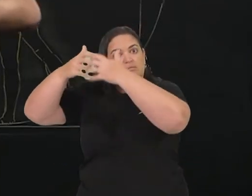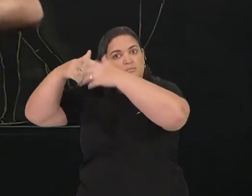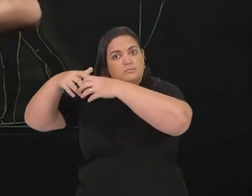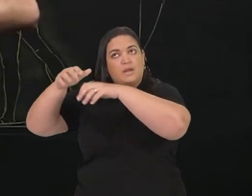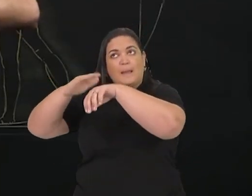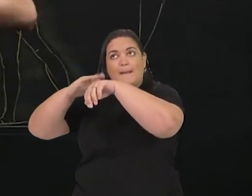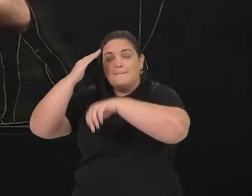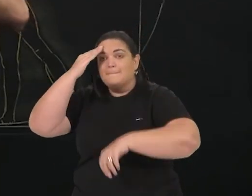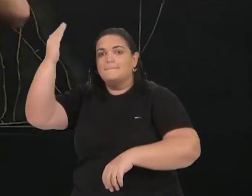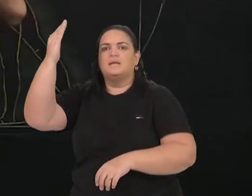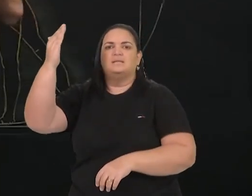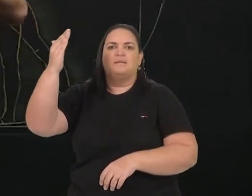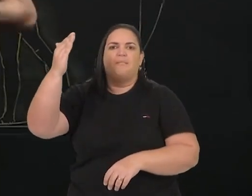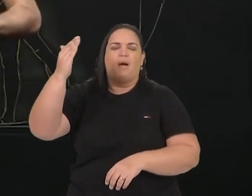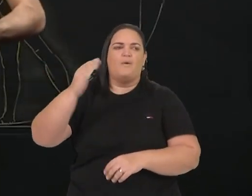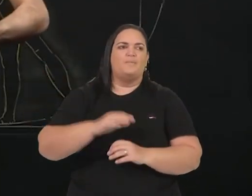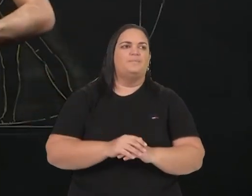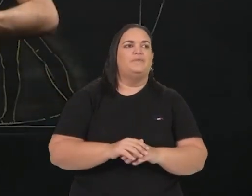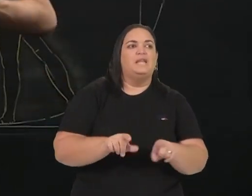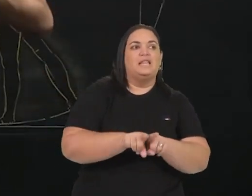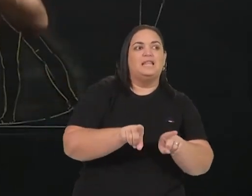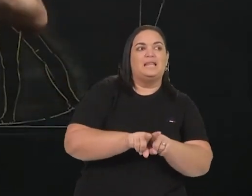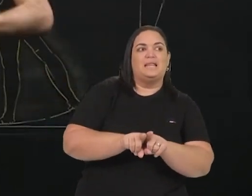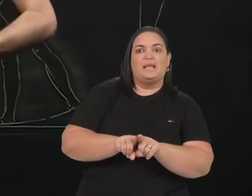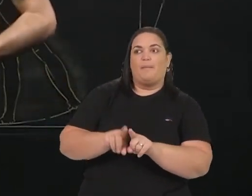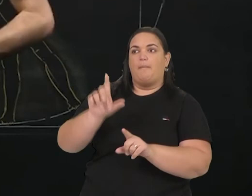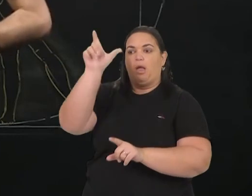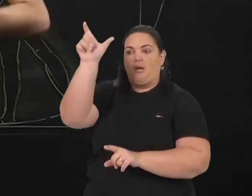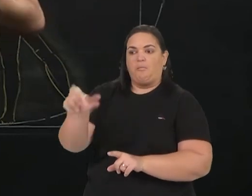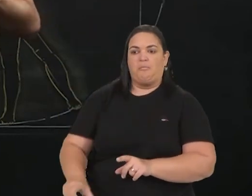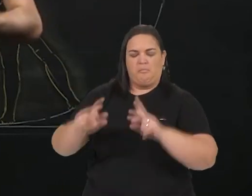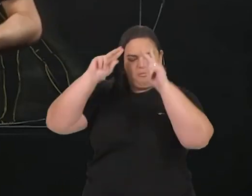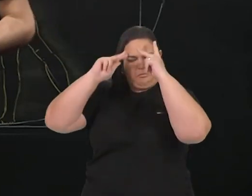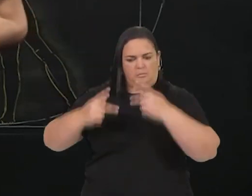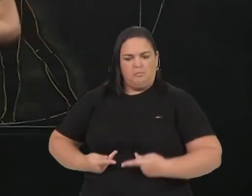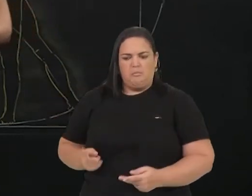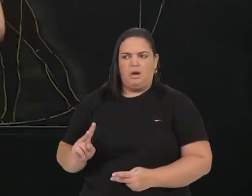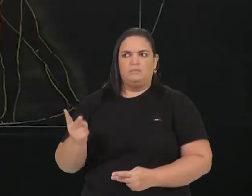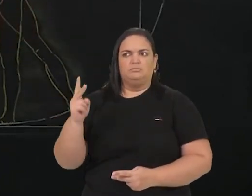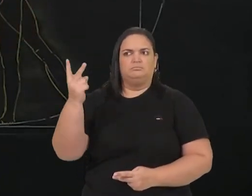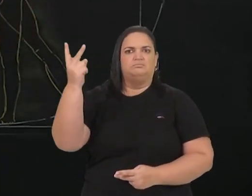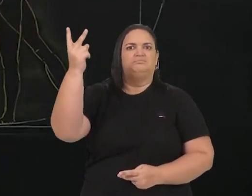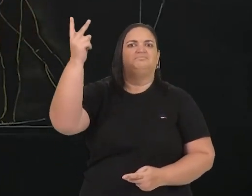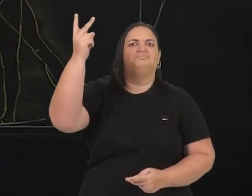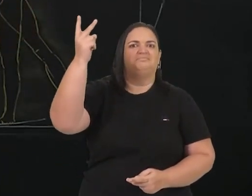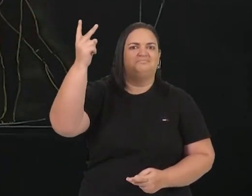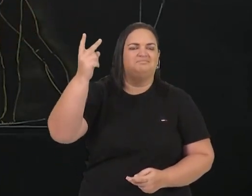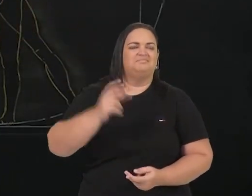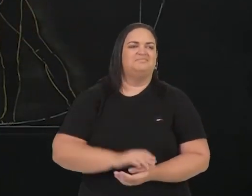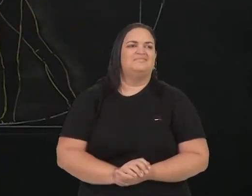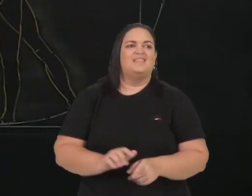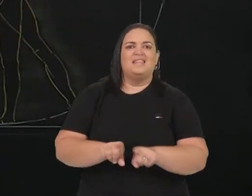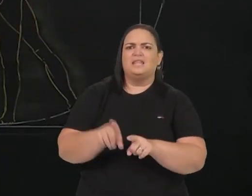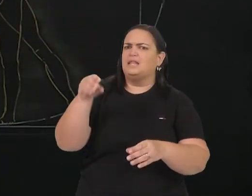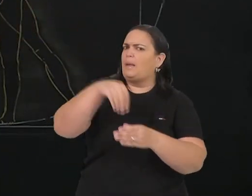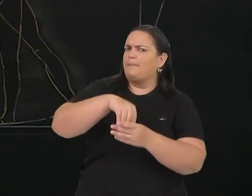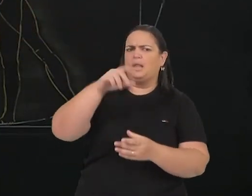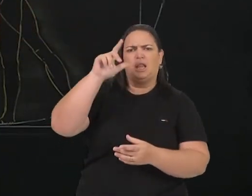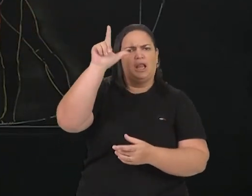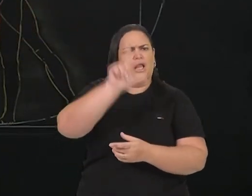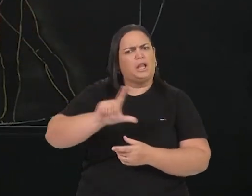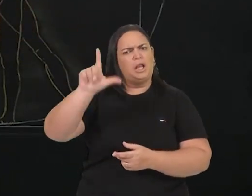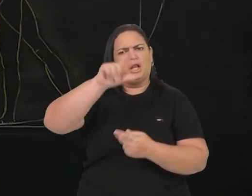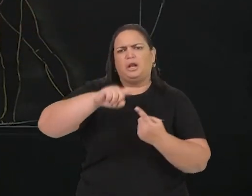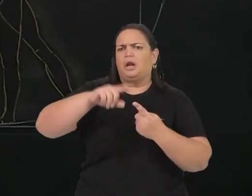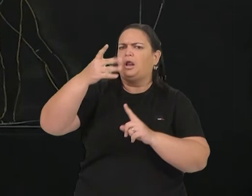do homem e do conteúdo humano nas representações, nas artes e até na literatura também, por